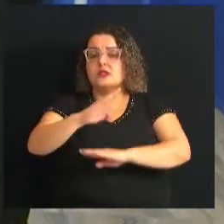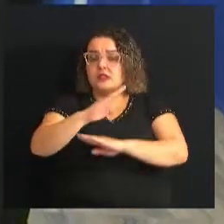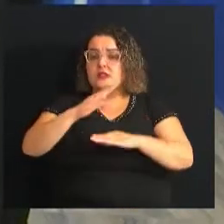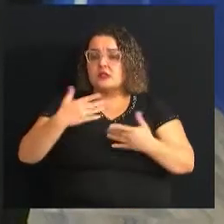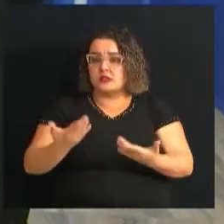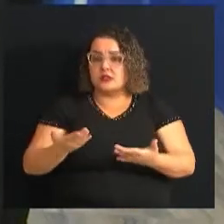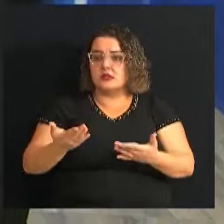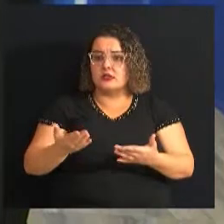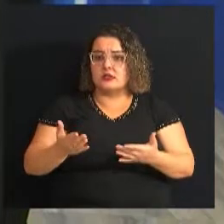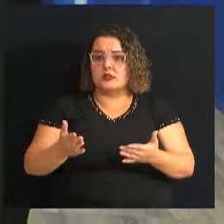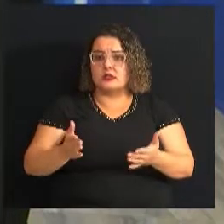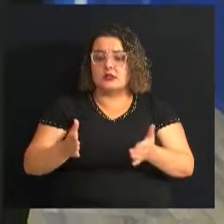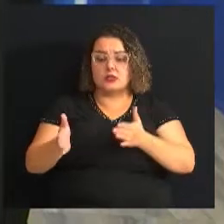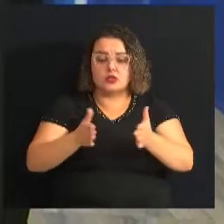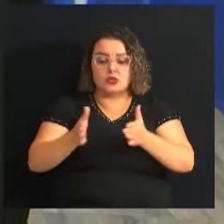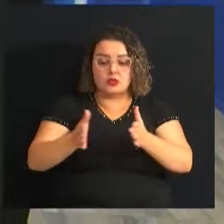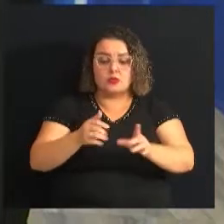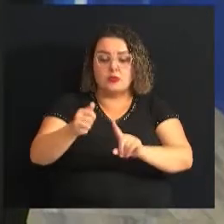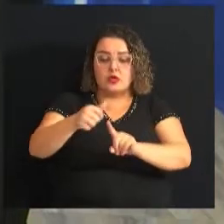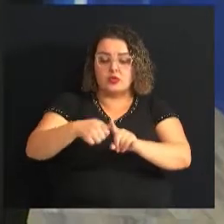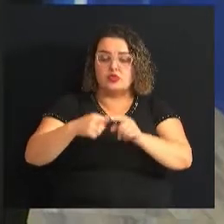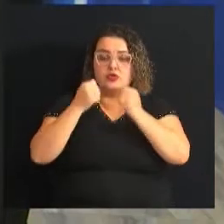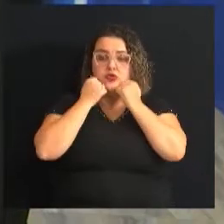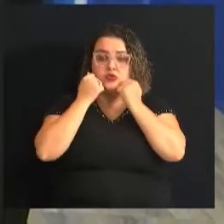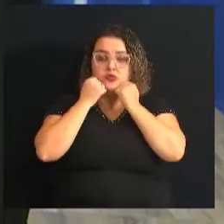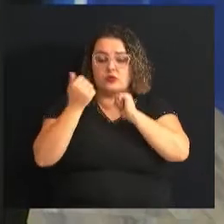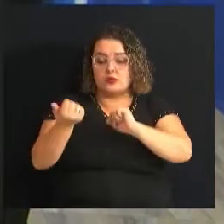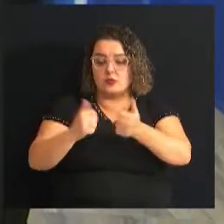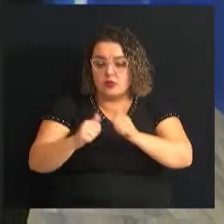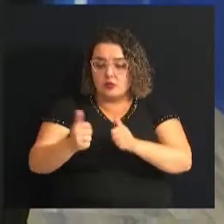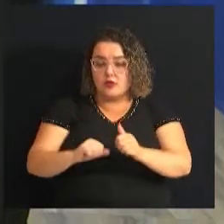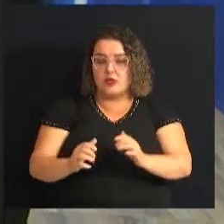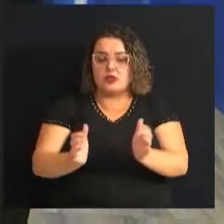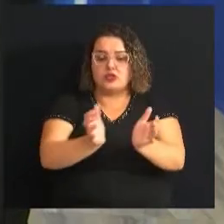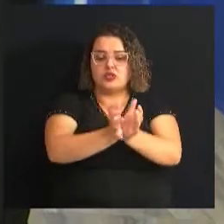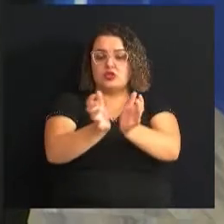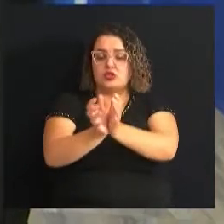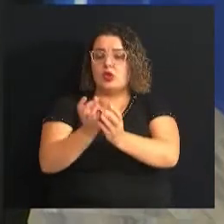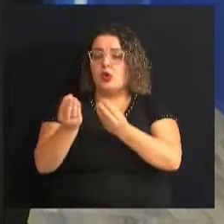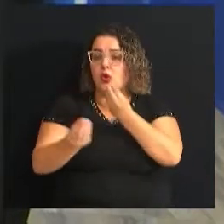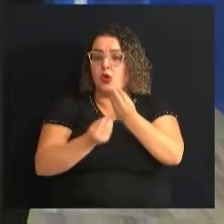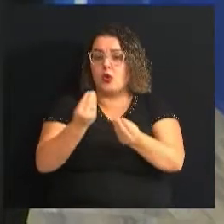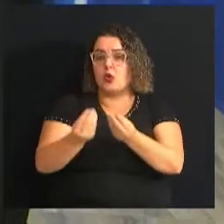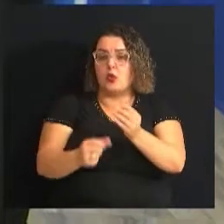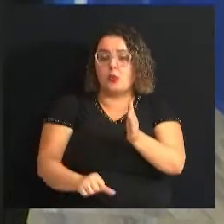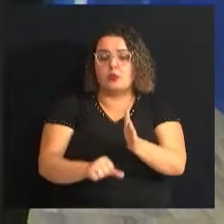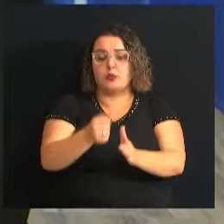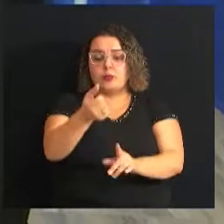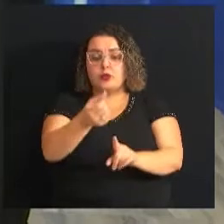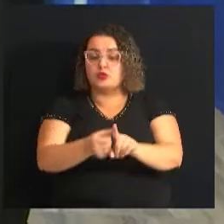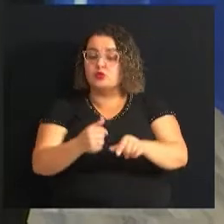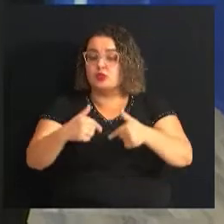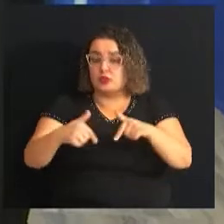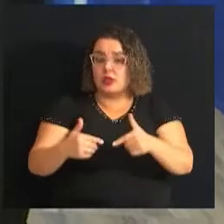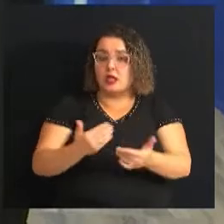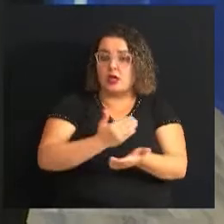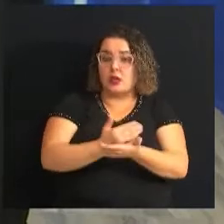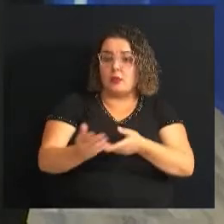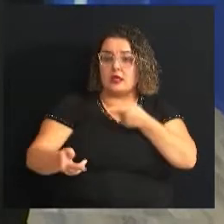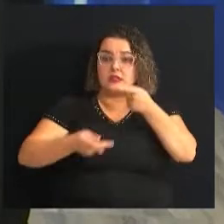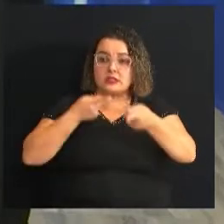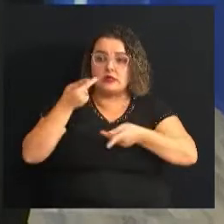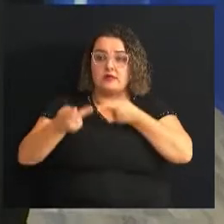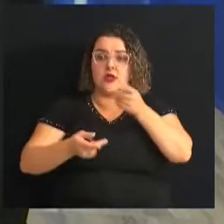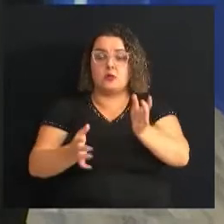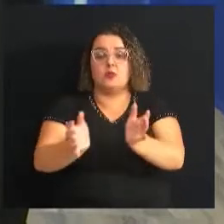Durante todo esse mês de julho, a gente faz o balanço das comissões, como foi o primeiro semestre dos trabalhos. E a gente começa falando sobre uma